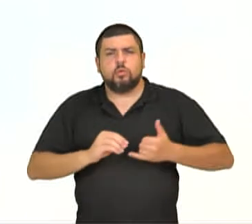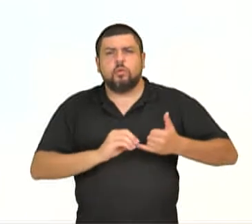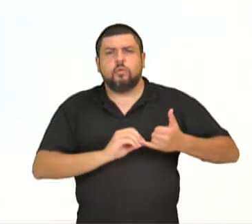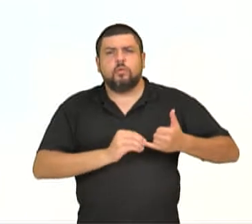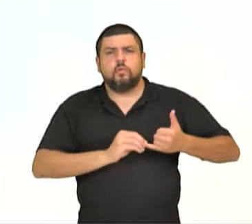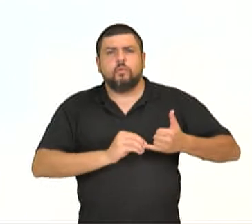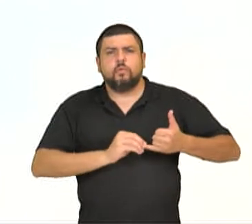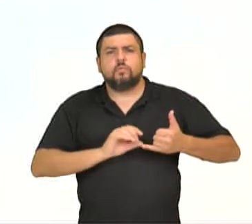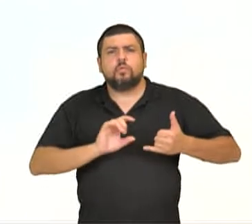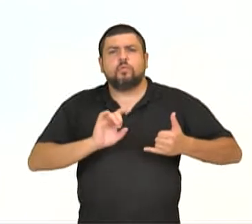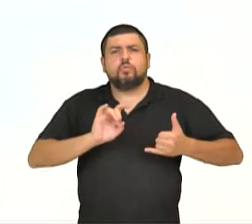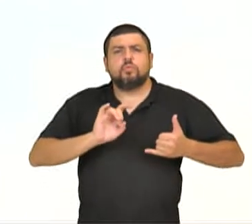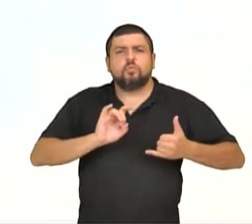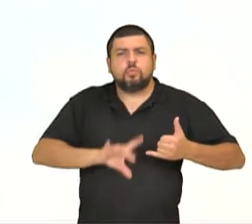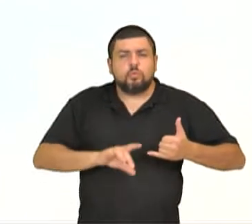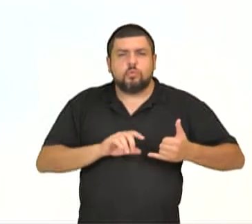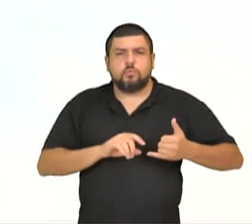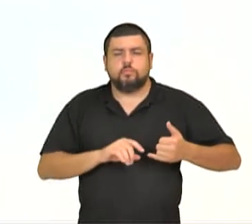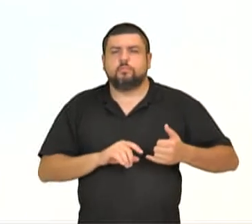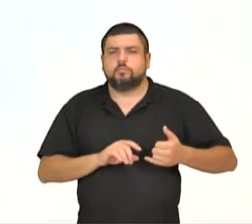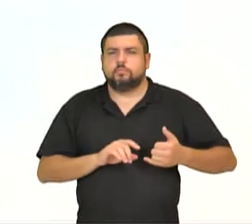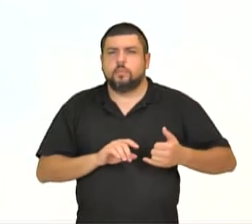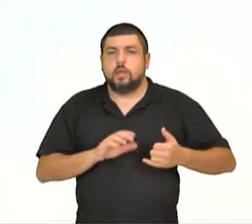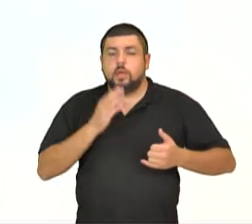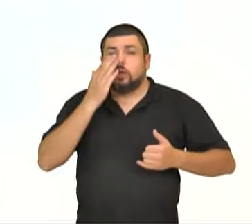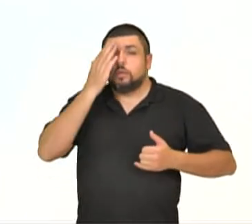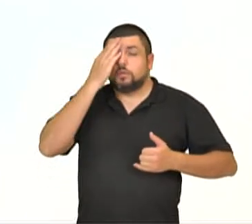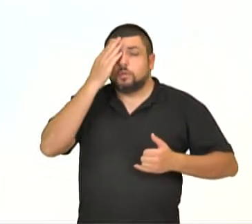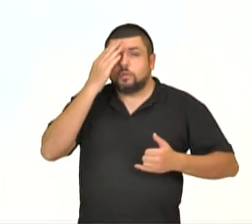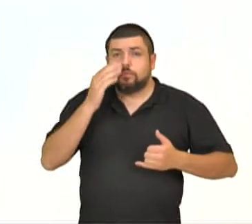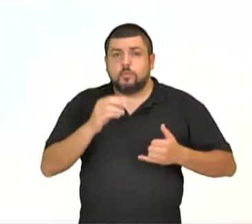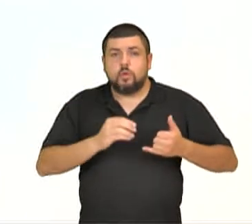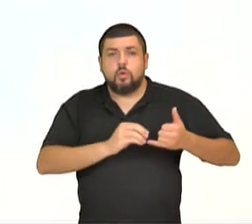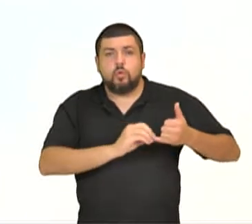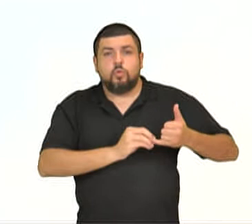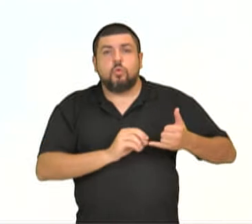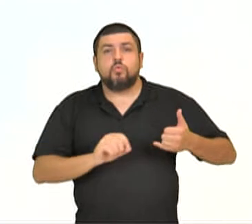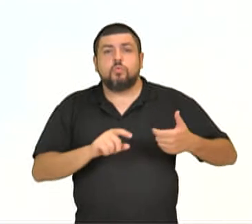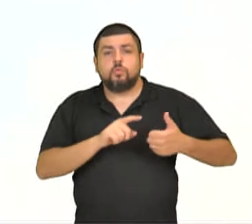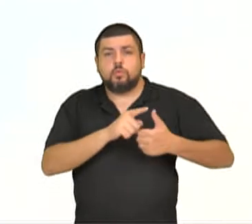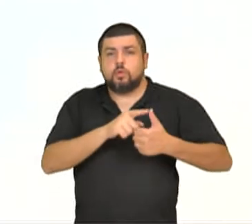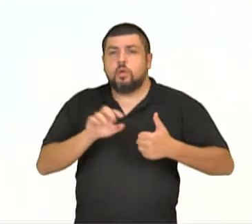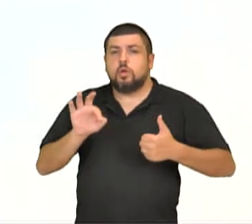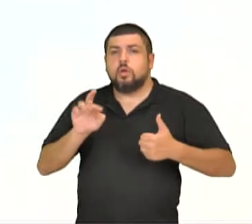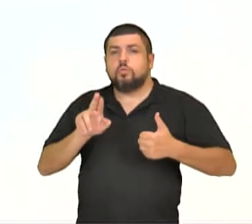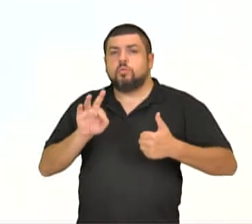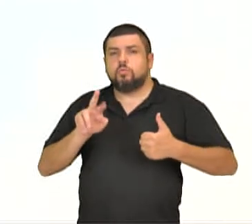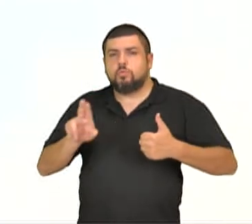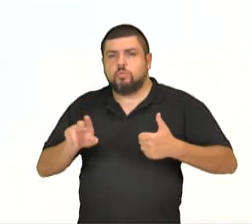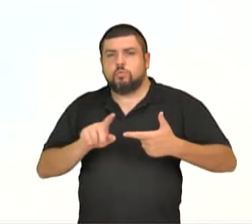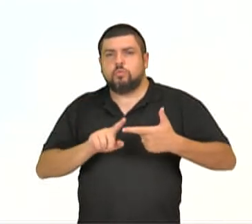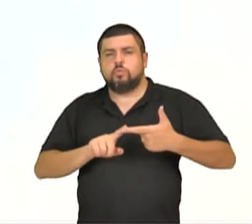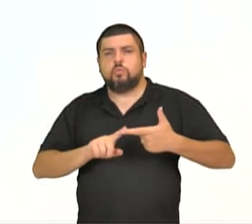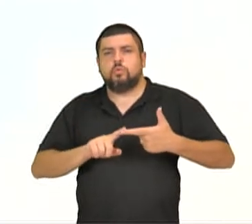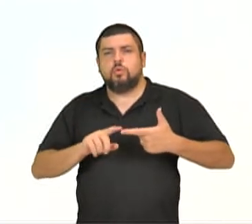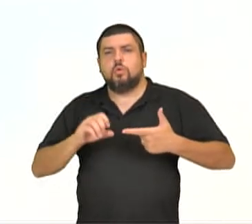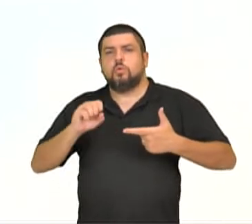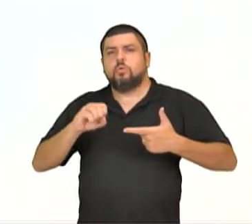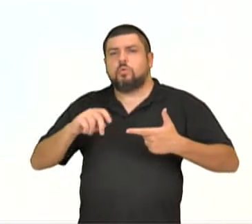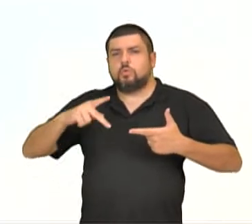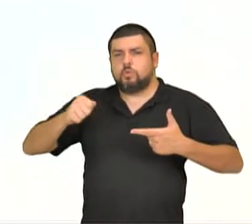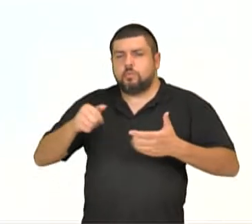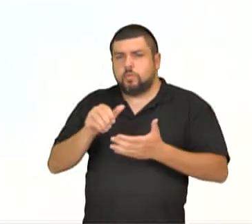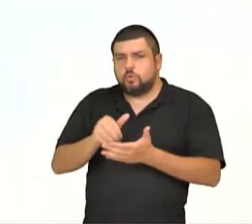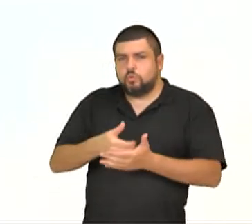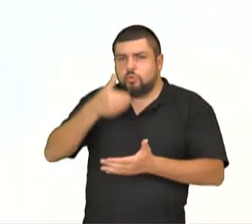caldo, saiba que essa leguminosa vai bem com tutua mineira, feijão tropeiro, feijoada, sopa de feijão e